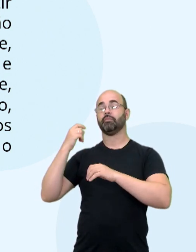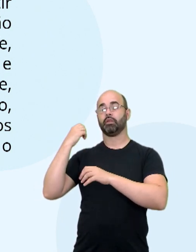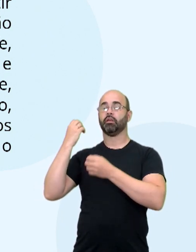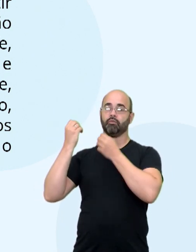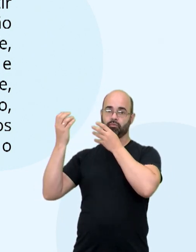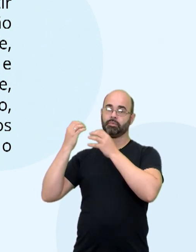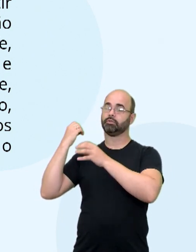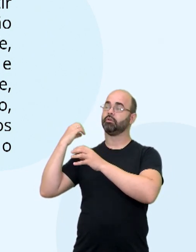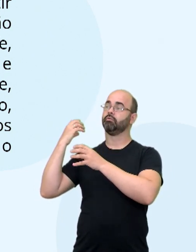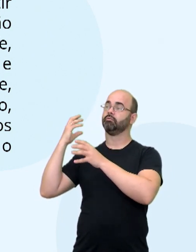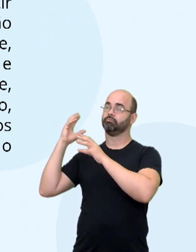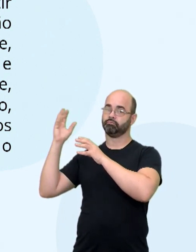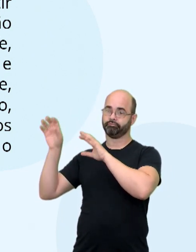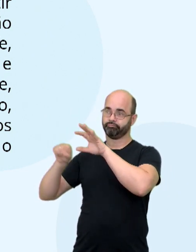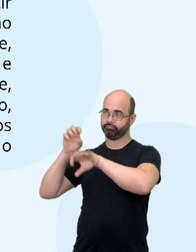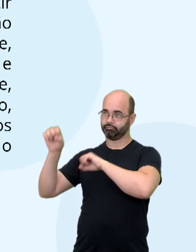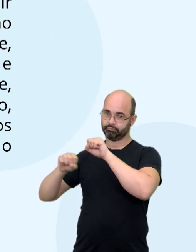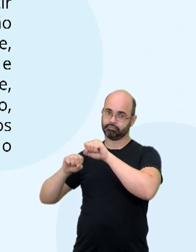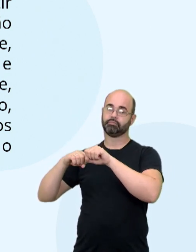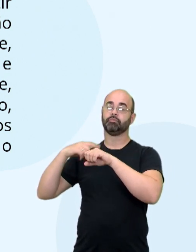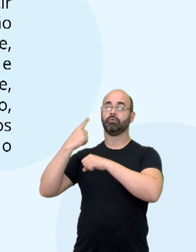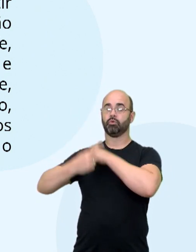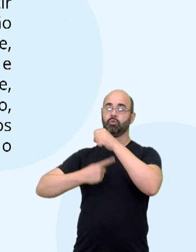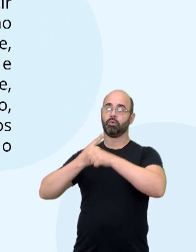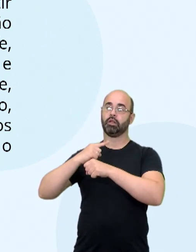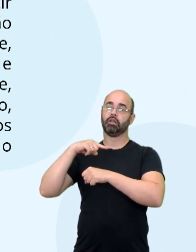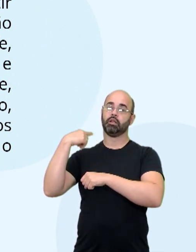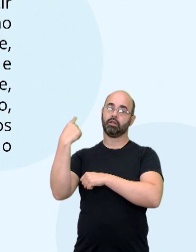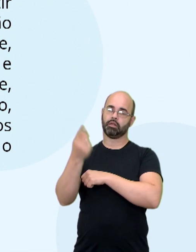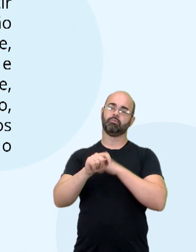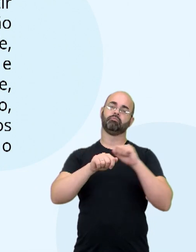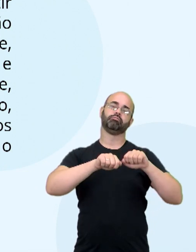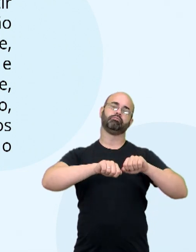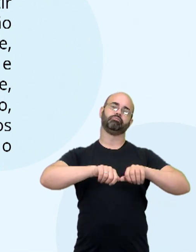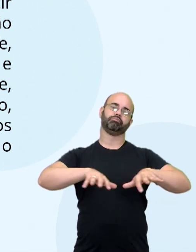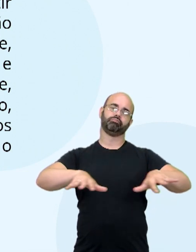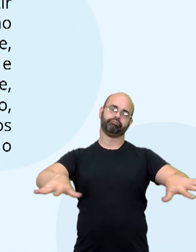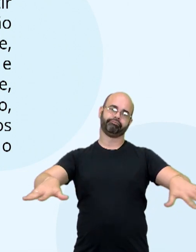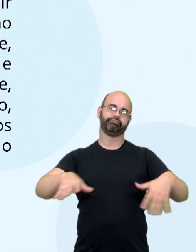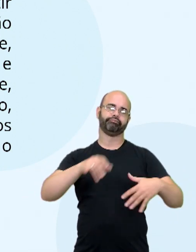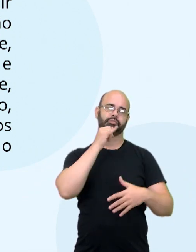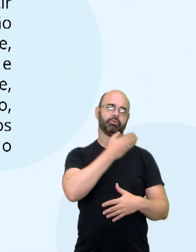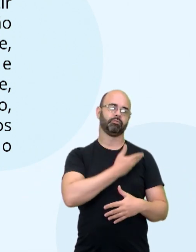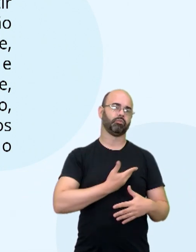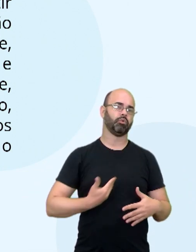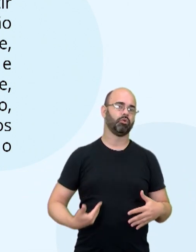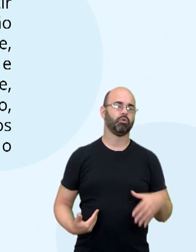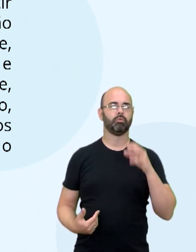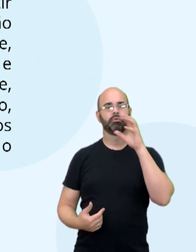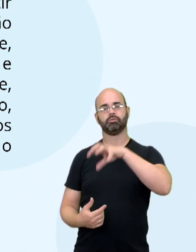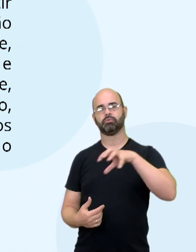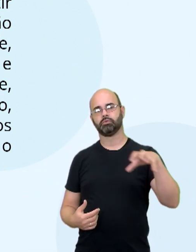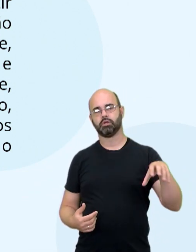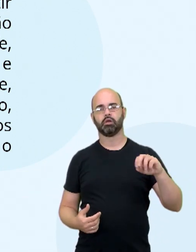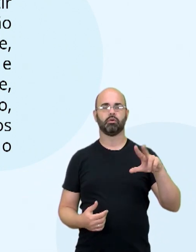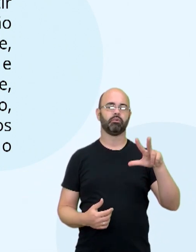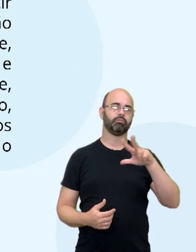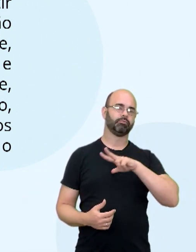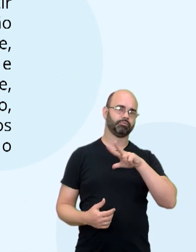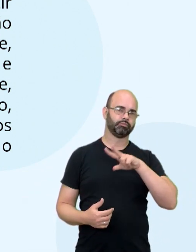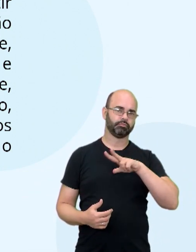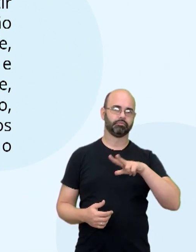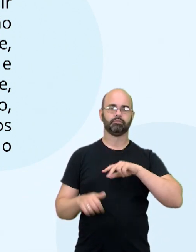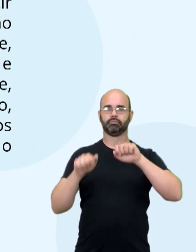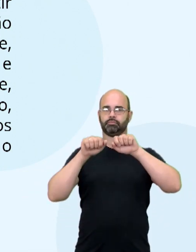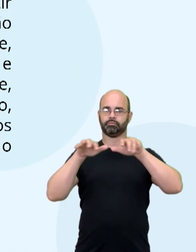depois de um ano elas são repassadas tanto para a população como para repartições públicas e repartições privadas aí. Então é planejada